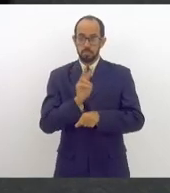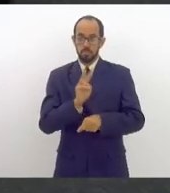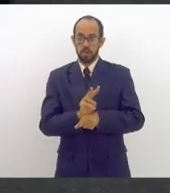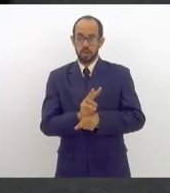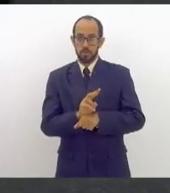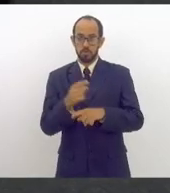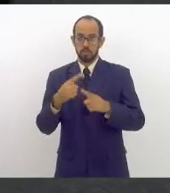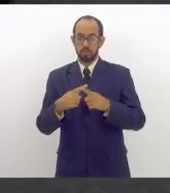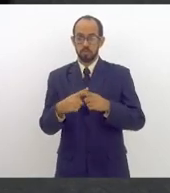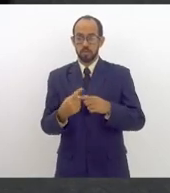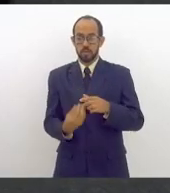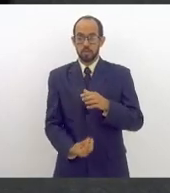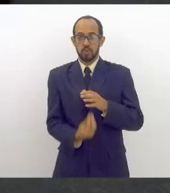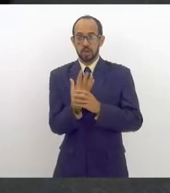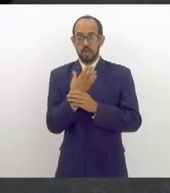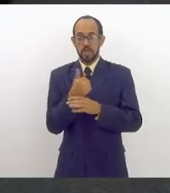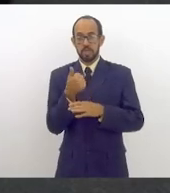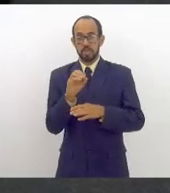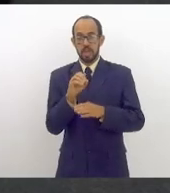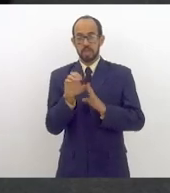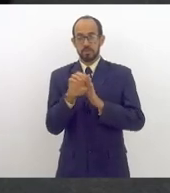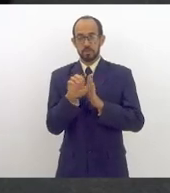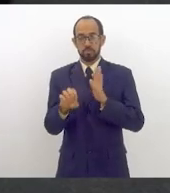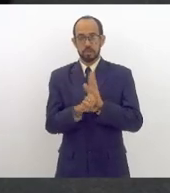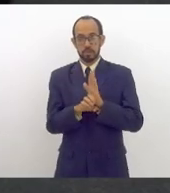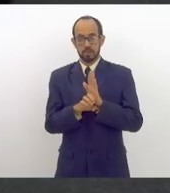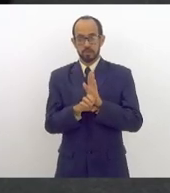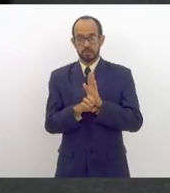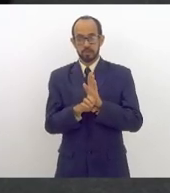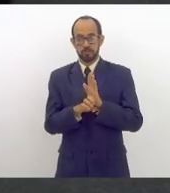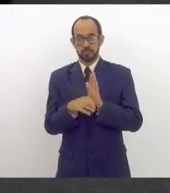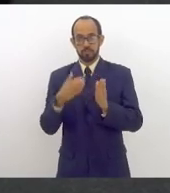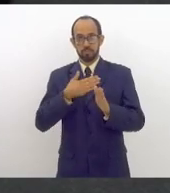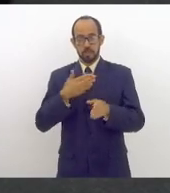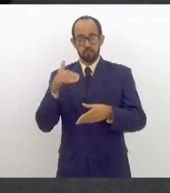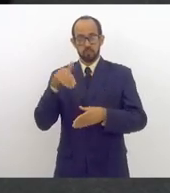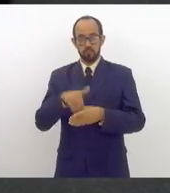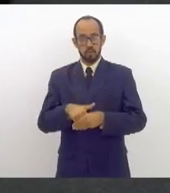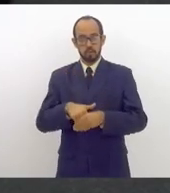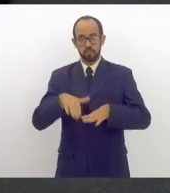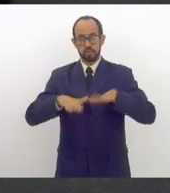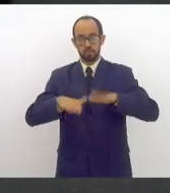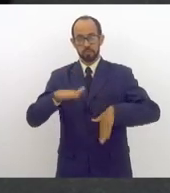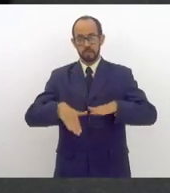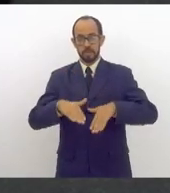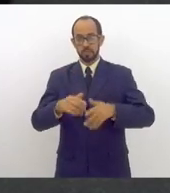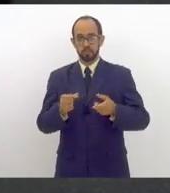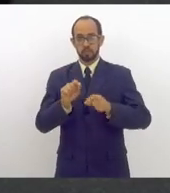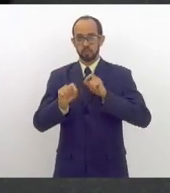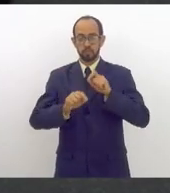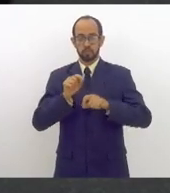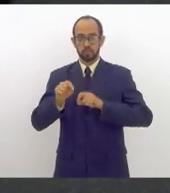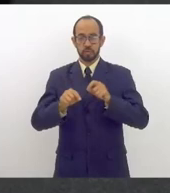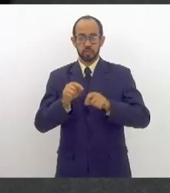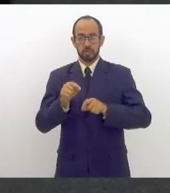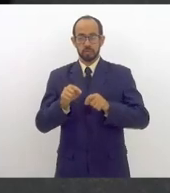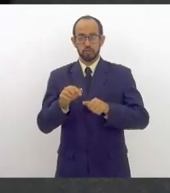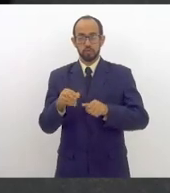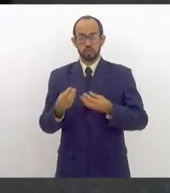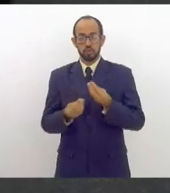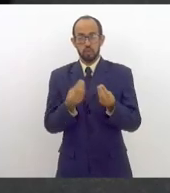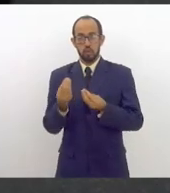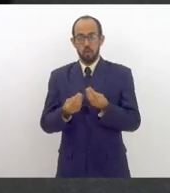produzi 10 emendas e esse voto vai depender muito da forma definitiva do